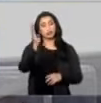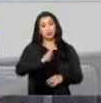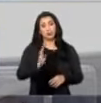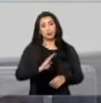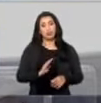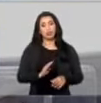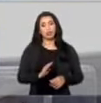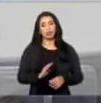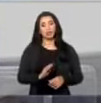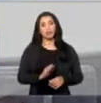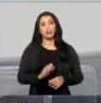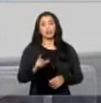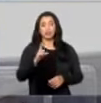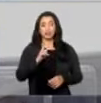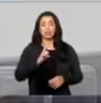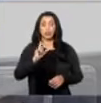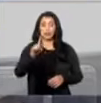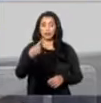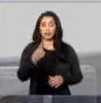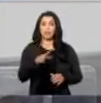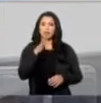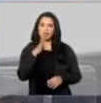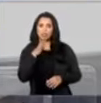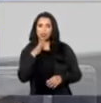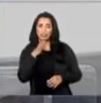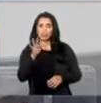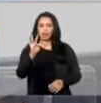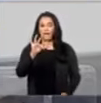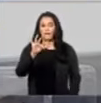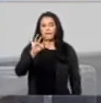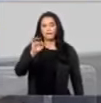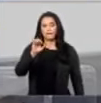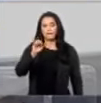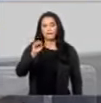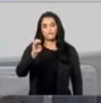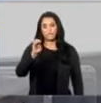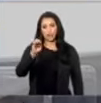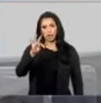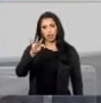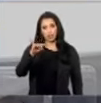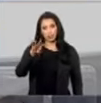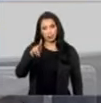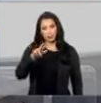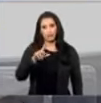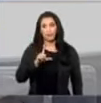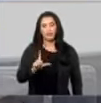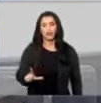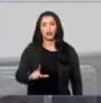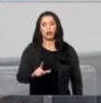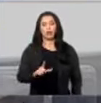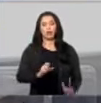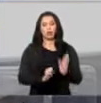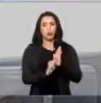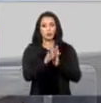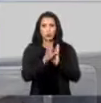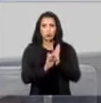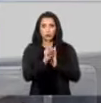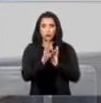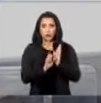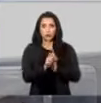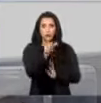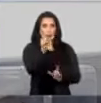que vai parar nos festivais, que é a produção que, desde o seu início, sempre aconteceu, de produtores independentes tentando fazer seus filmes